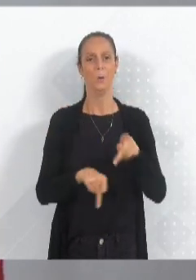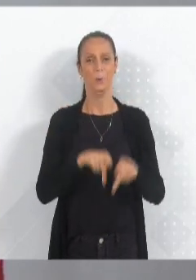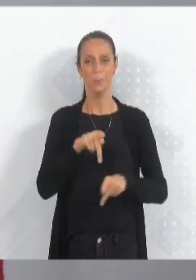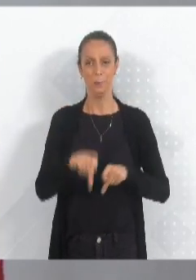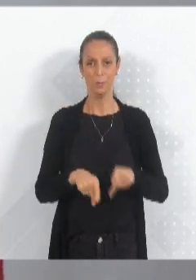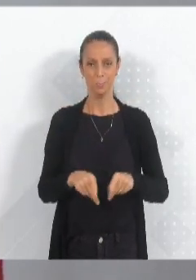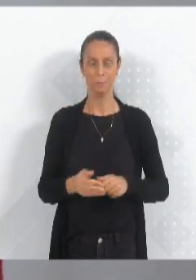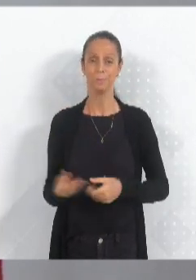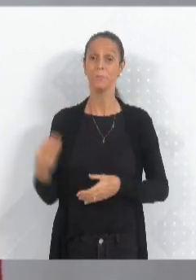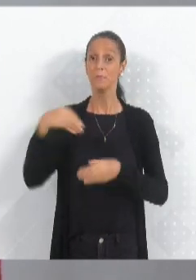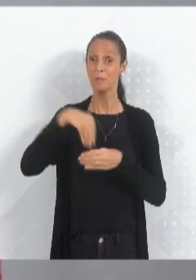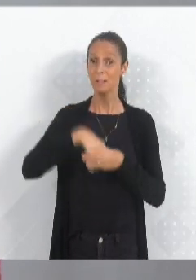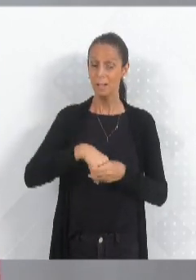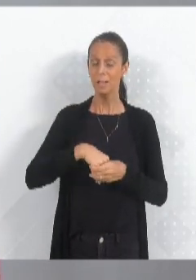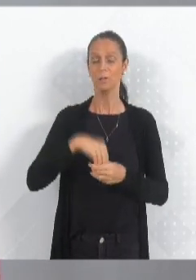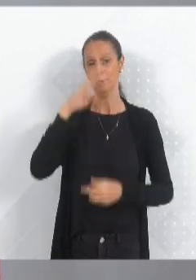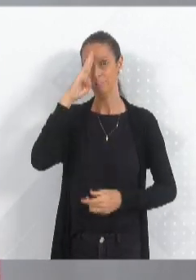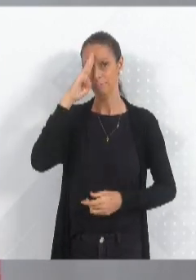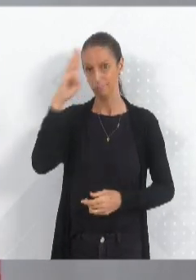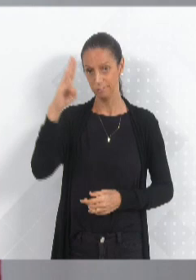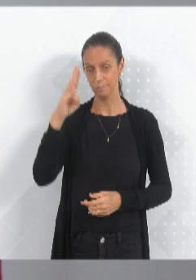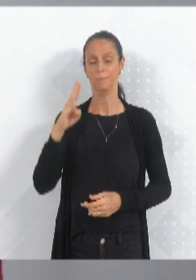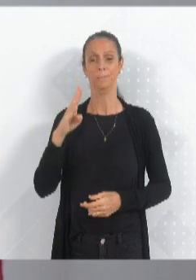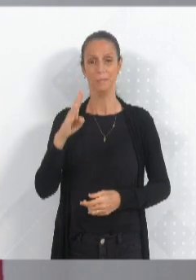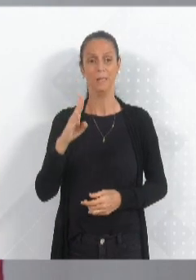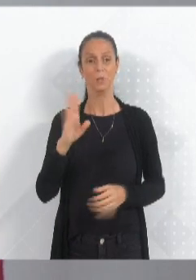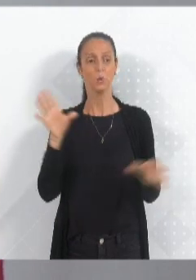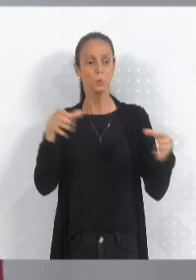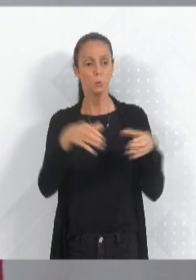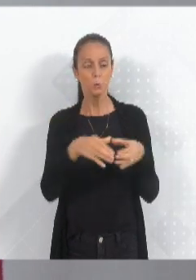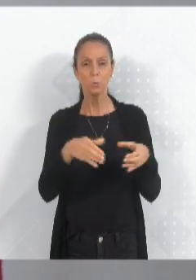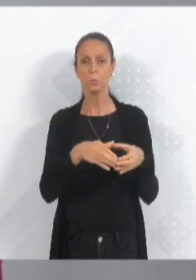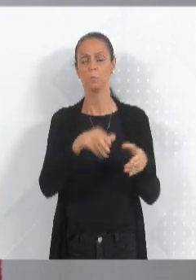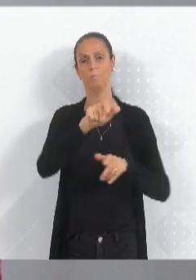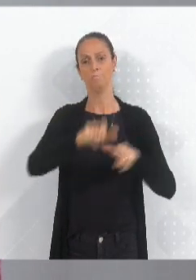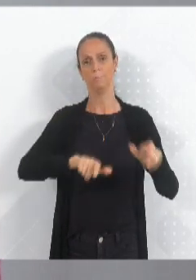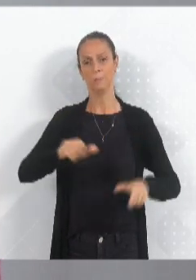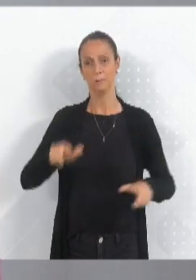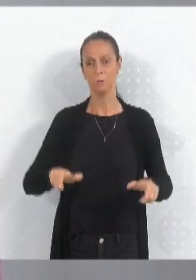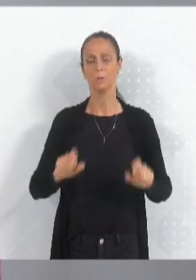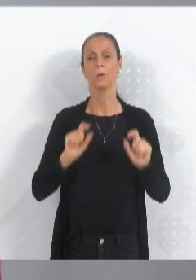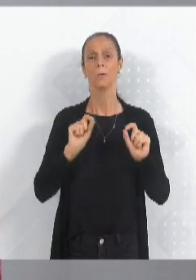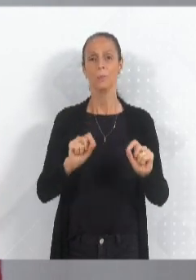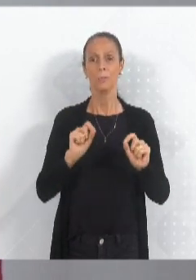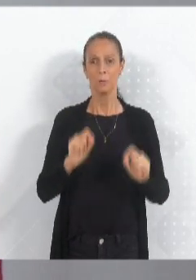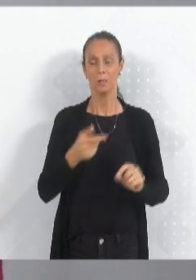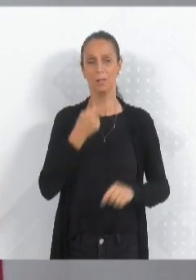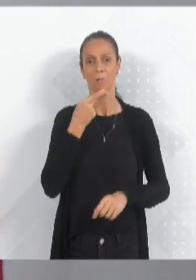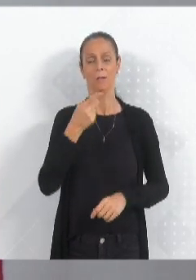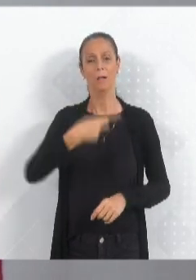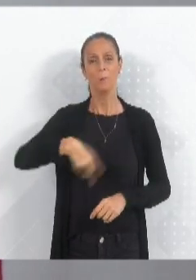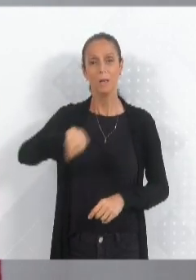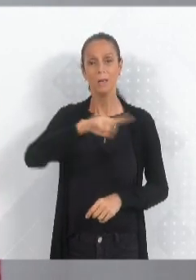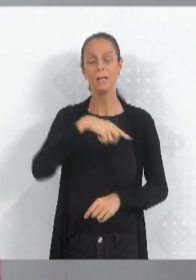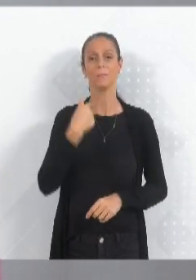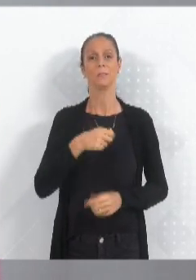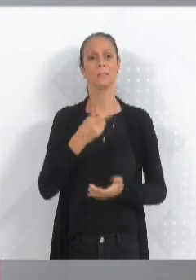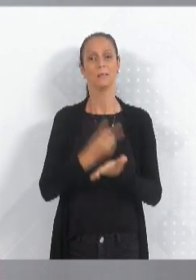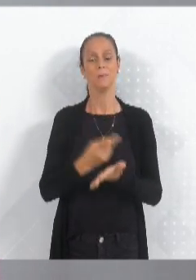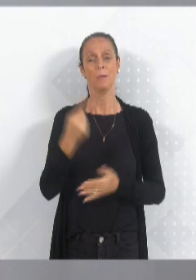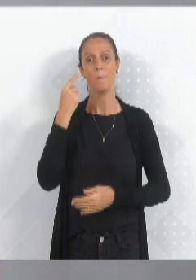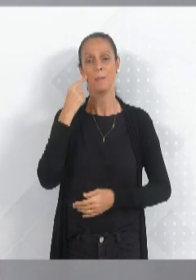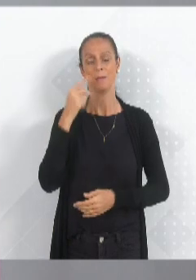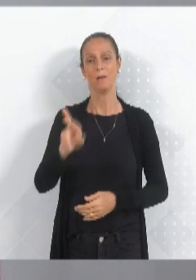muito no batalhão e aos meus oficiais que se Voltem sempre a um uma gestão de resultados